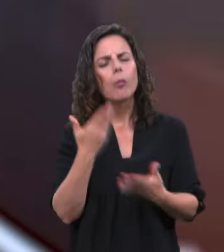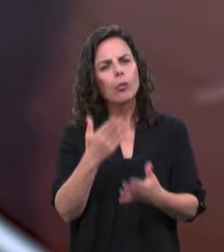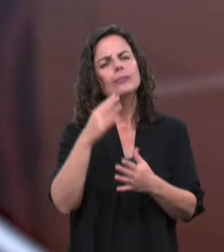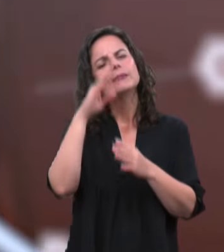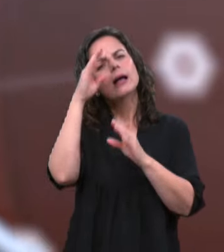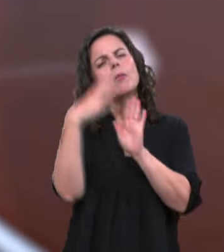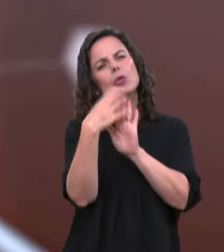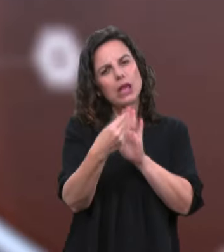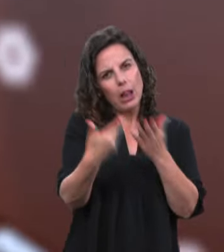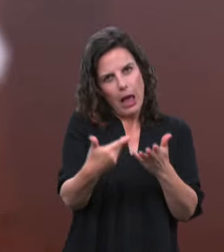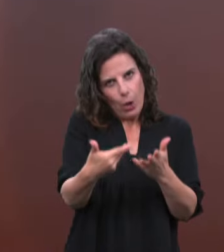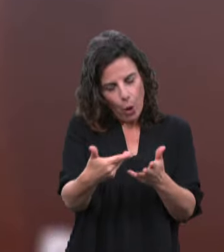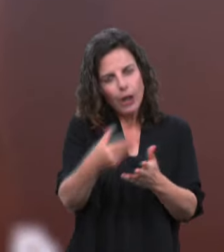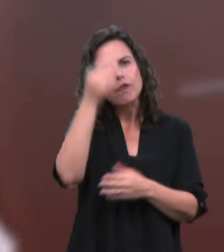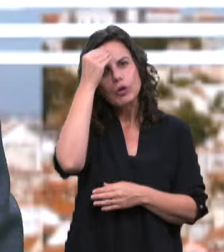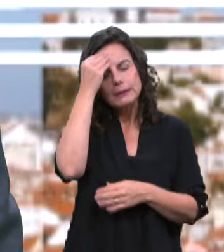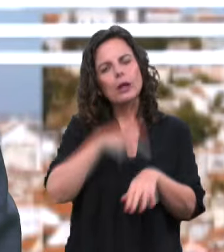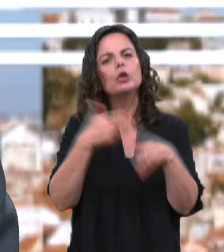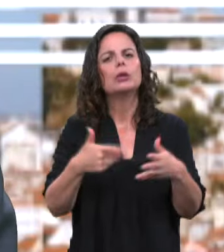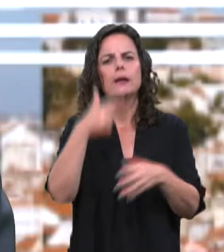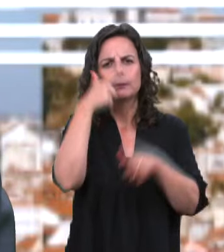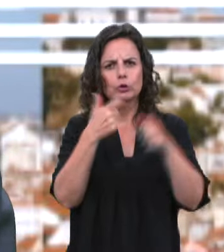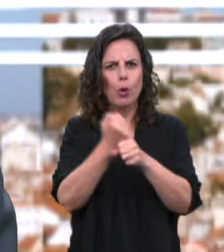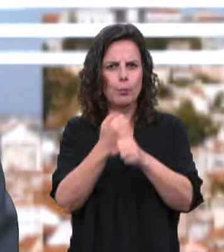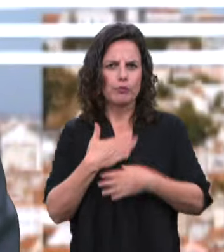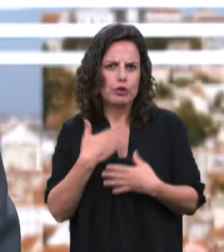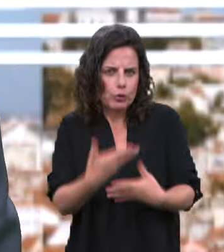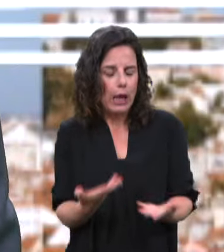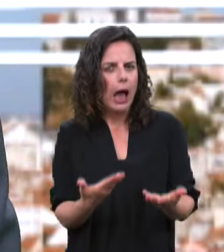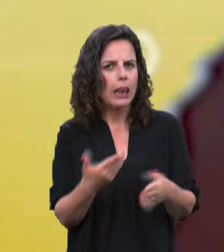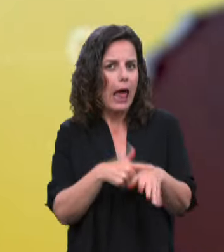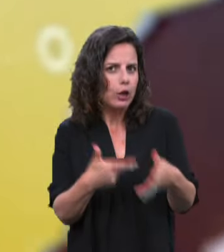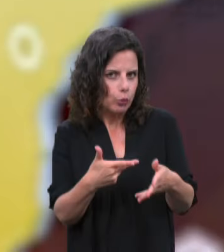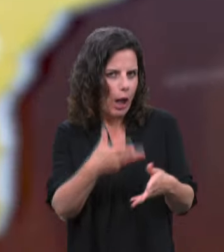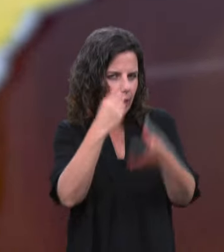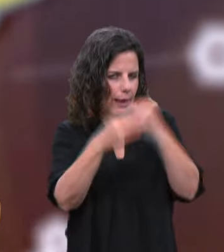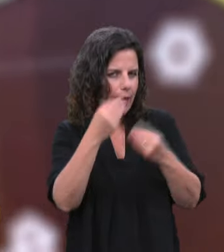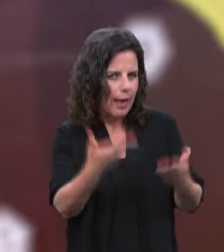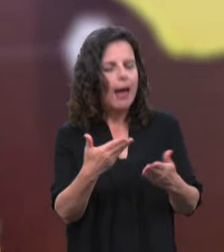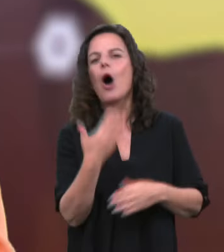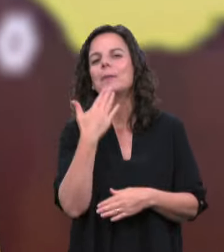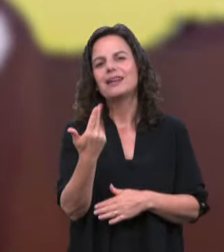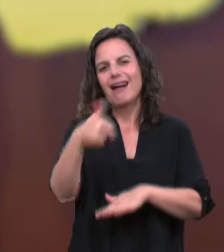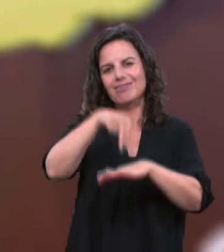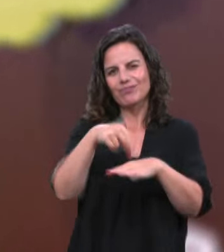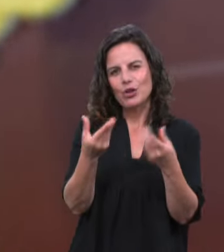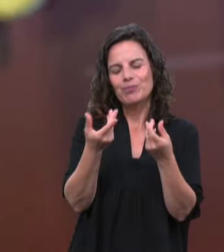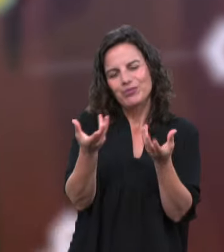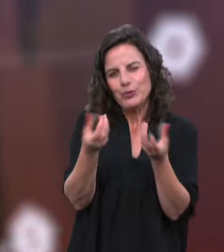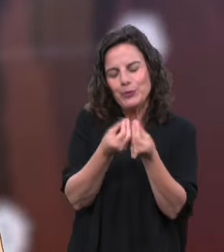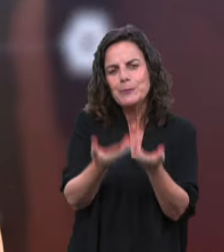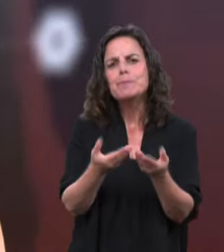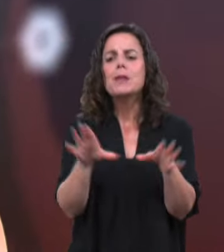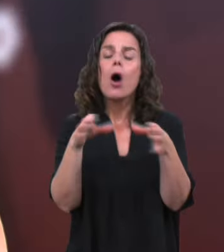e atualização dos profissionais. Obrigada, Sr. Professor, por estar Prazer. connosco em estúdio. A Ordem dos